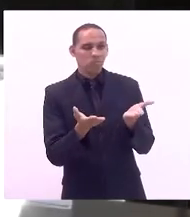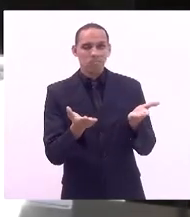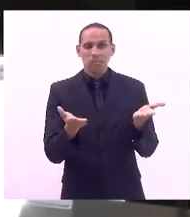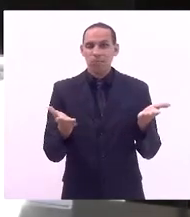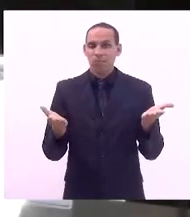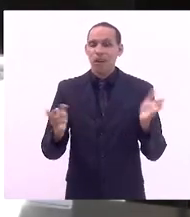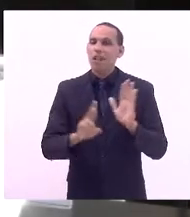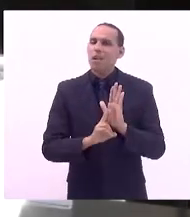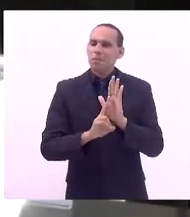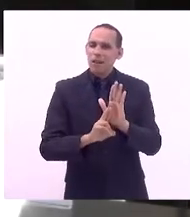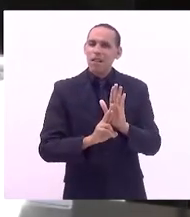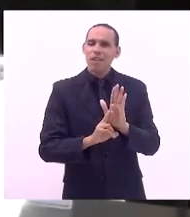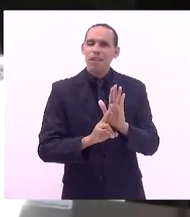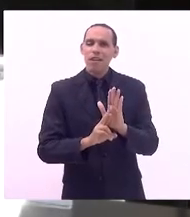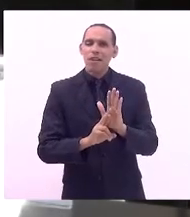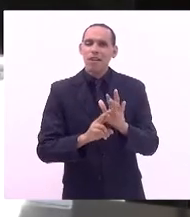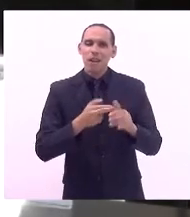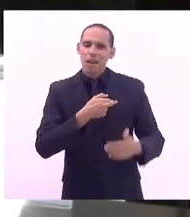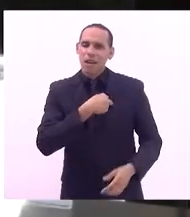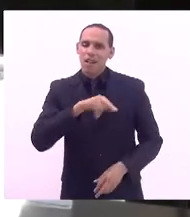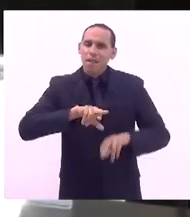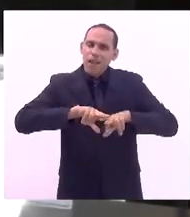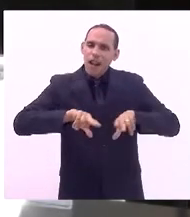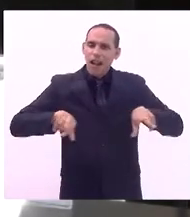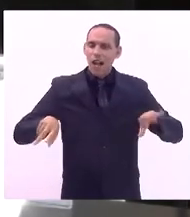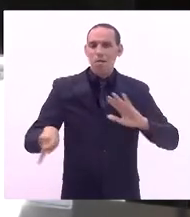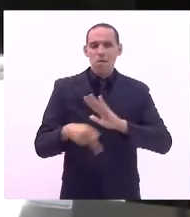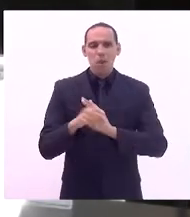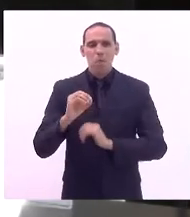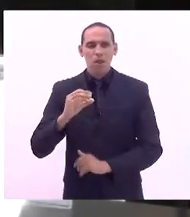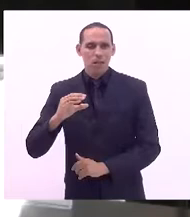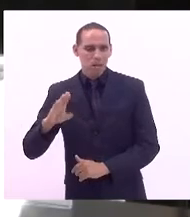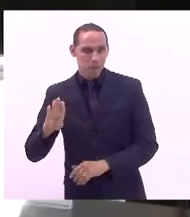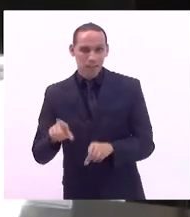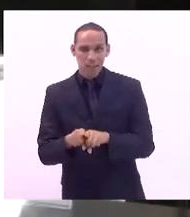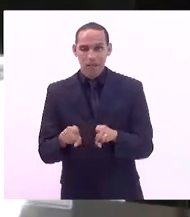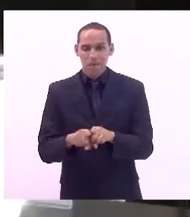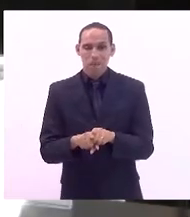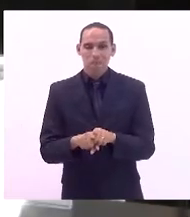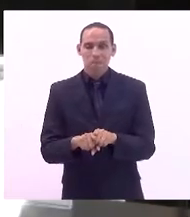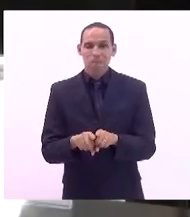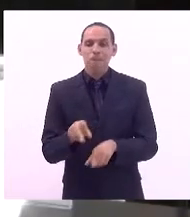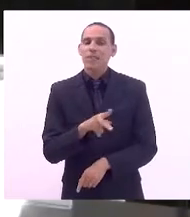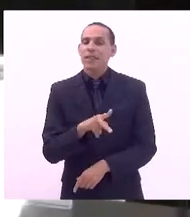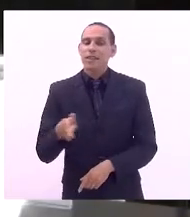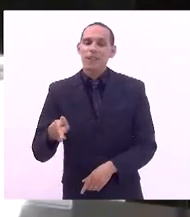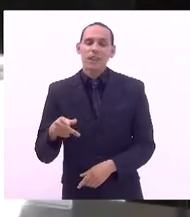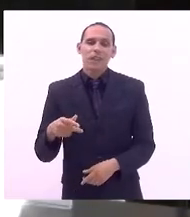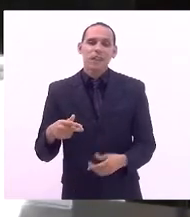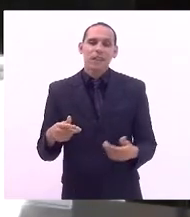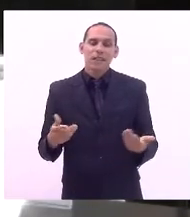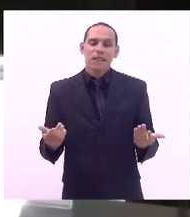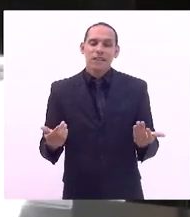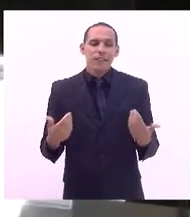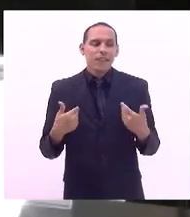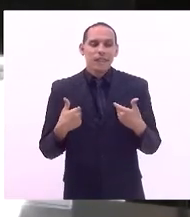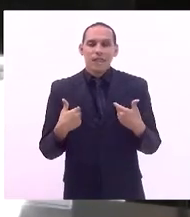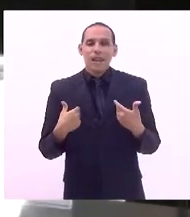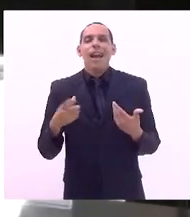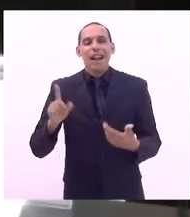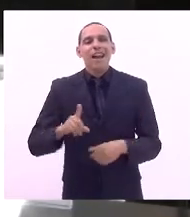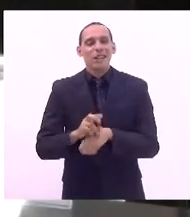representando o inter-religioso me dá os capelães do Brasil presidência eu tenho que falar nossa presidente